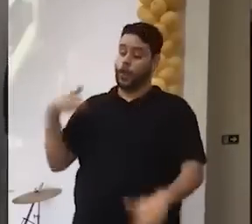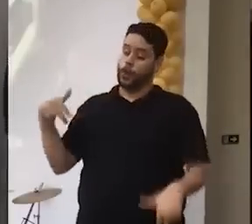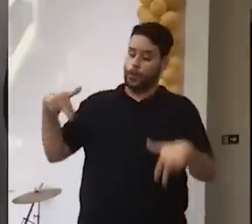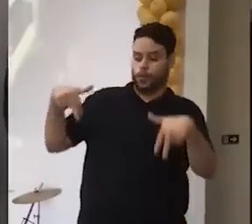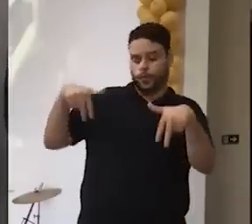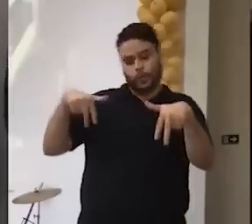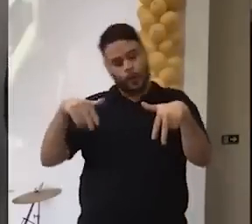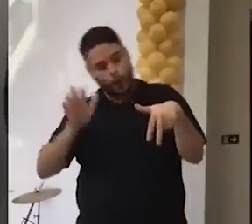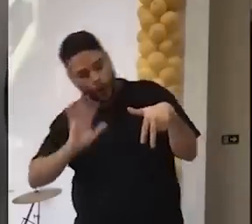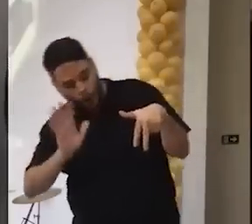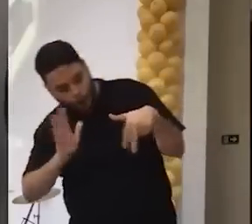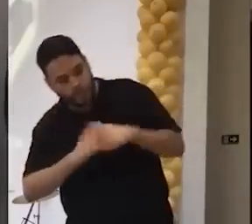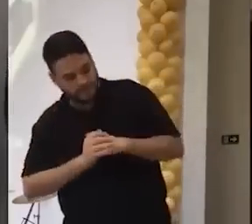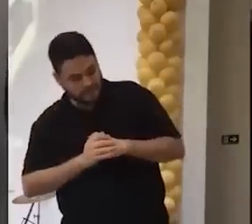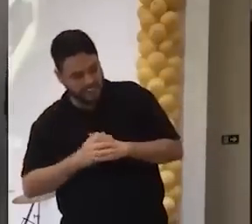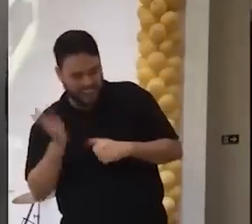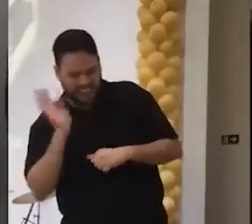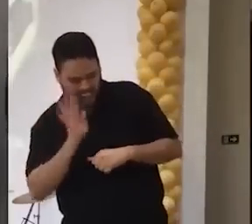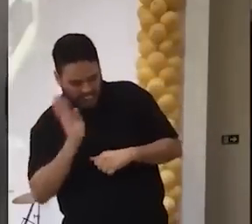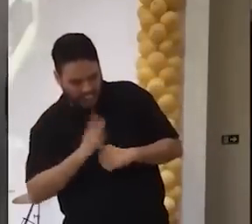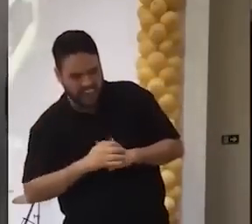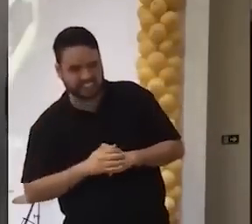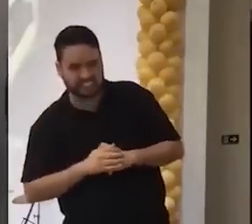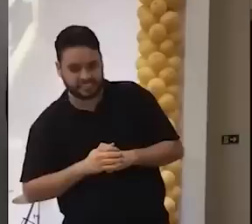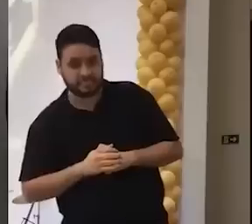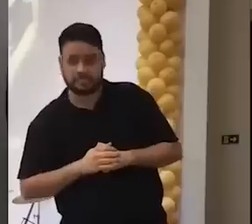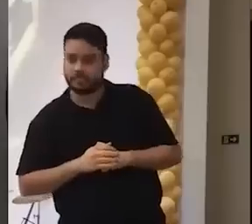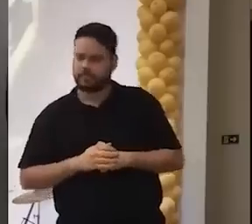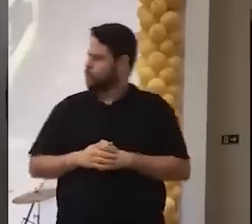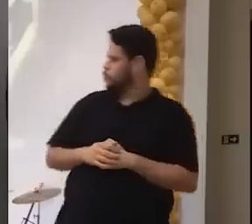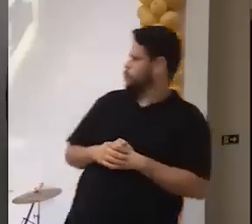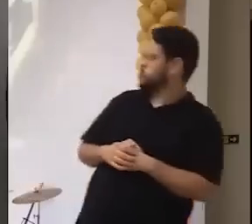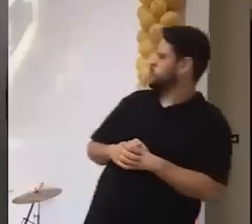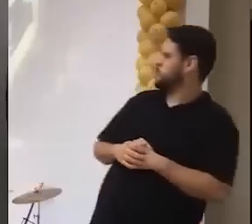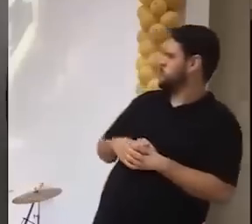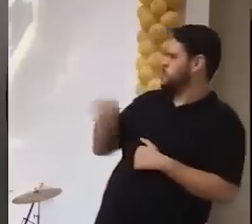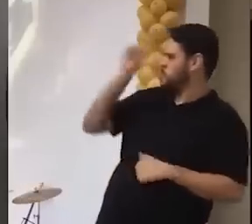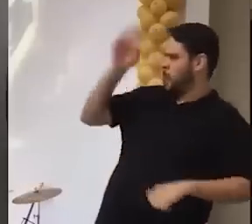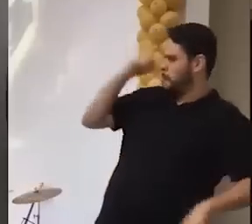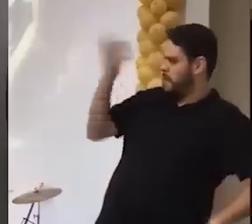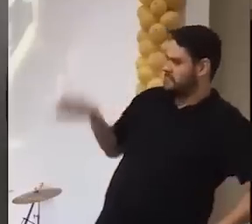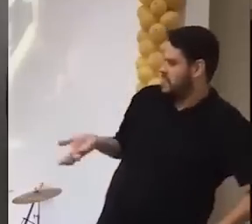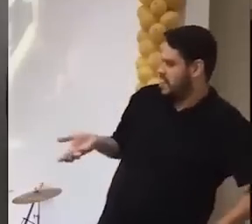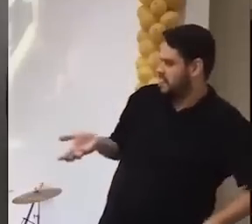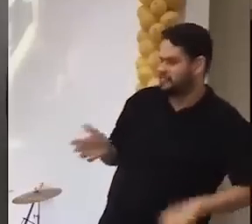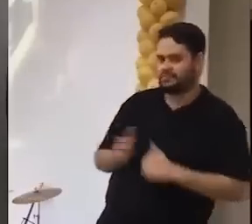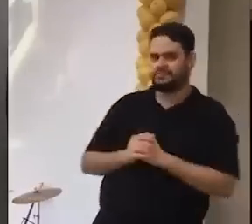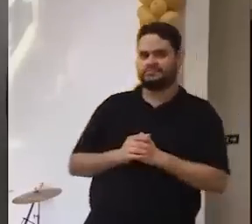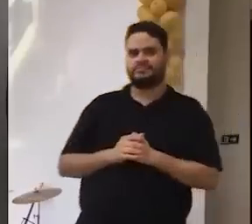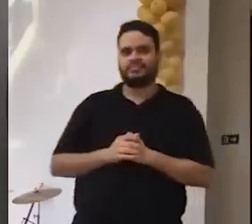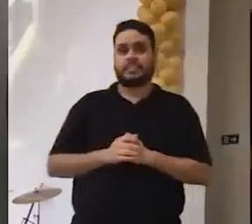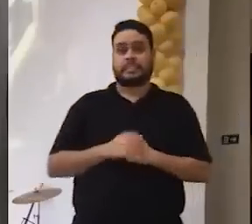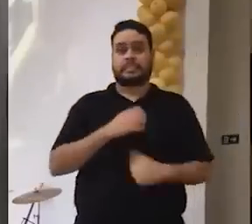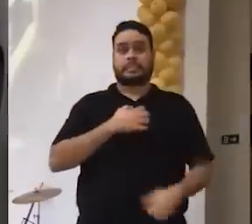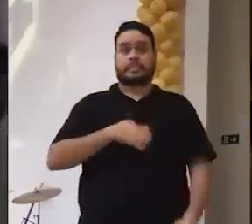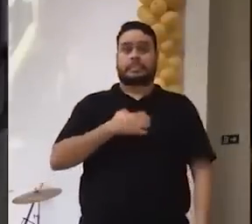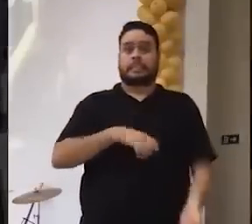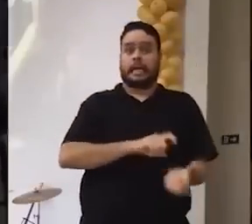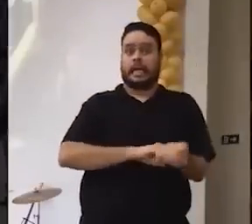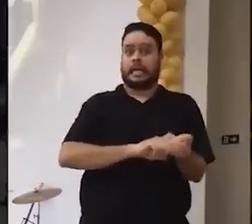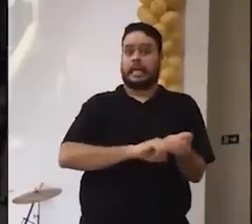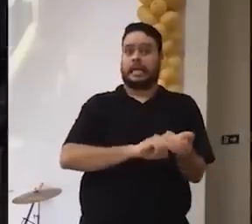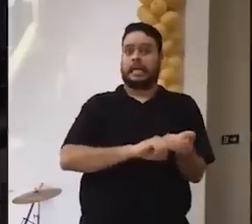filha, que vidona, hein? Ela voltou-se brava para mim e disse: o senhor é que pensa? A coitadinha estava estressada.